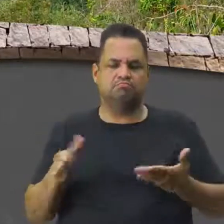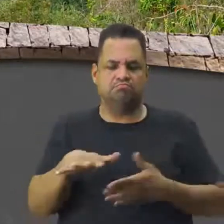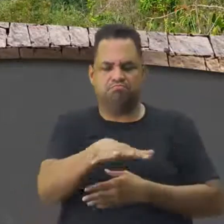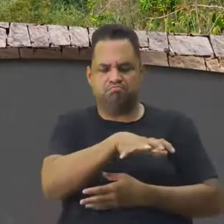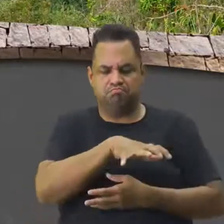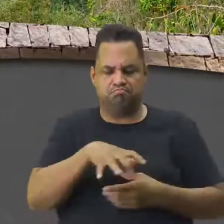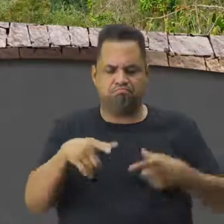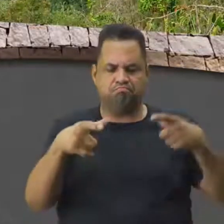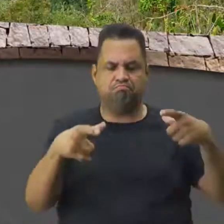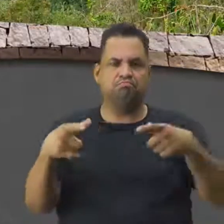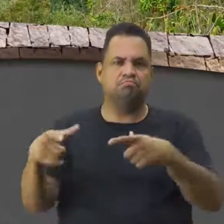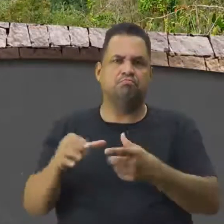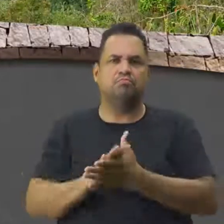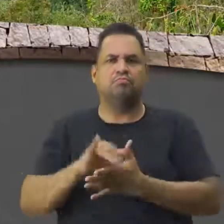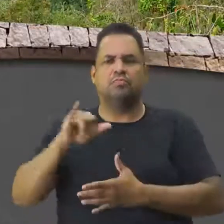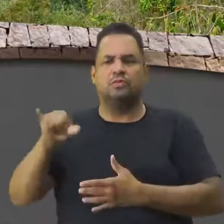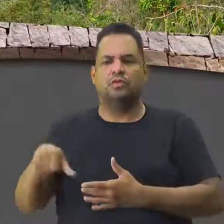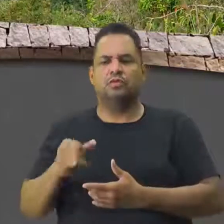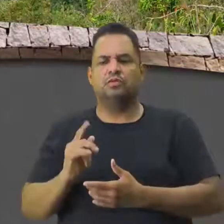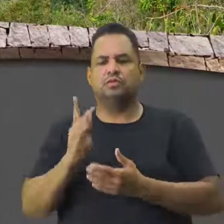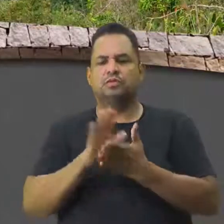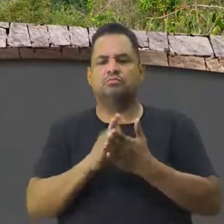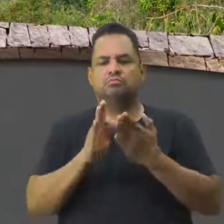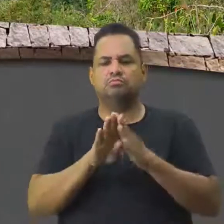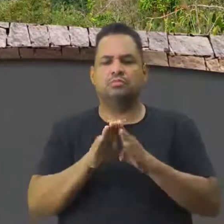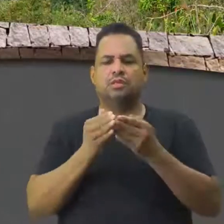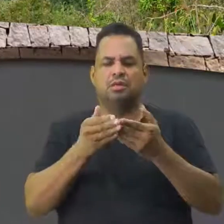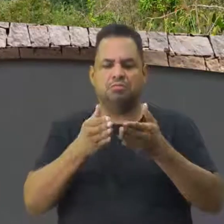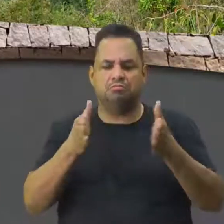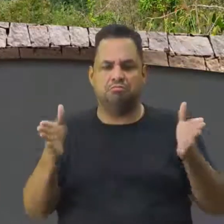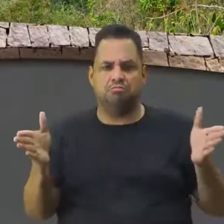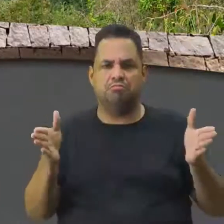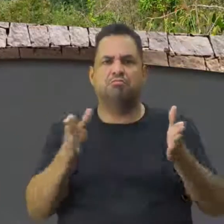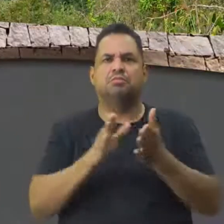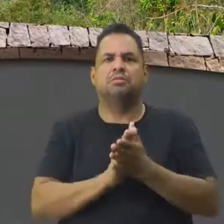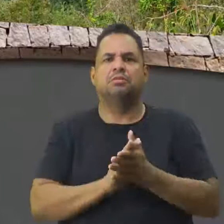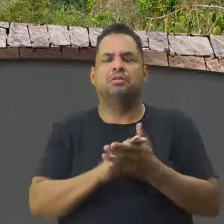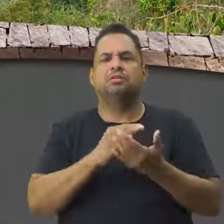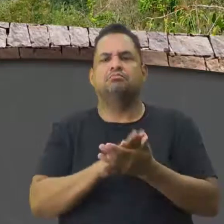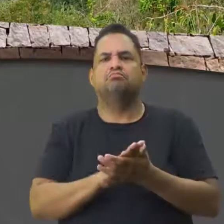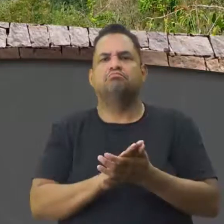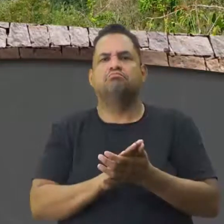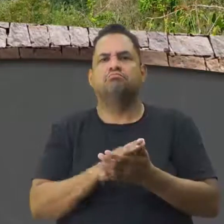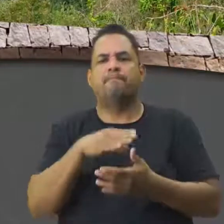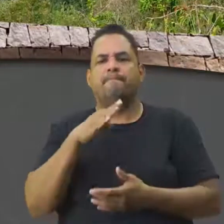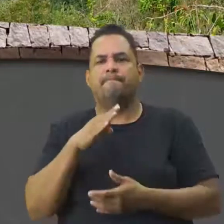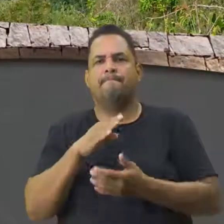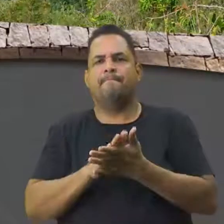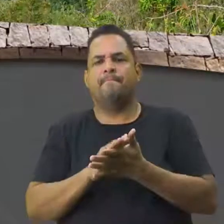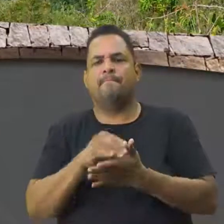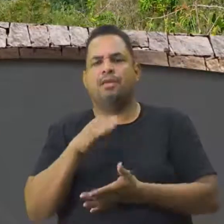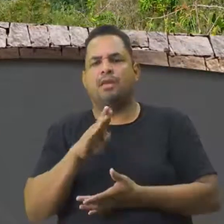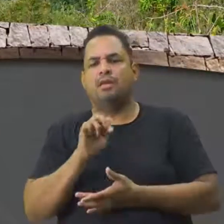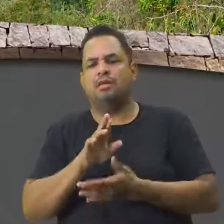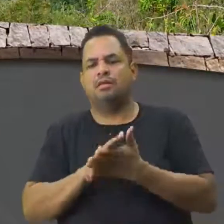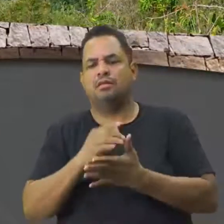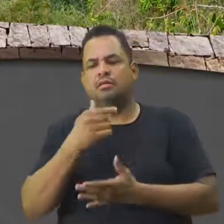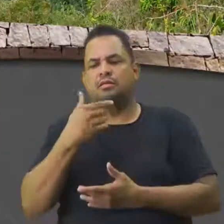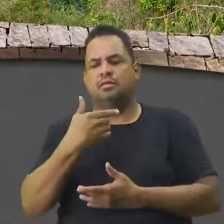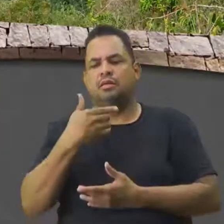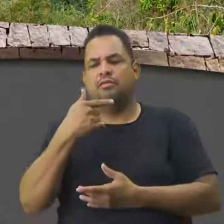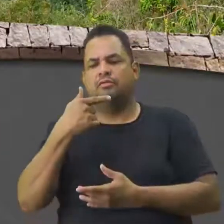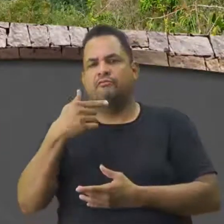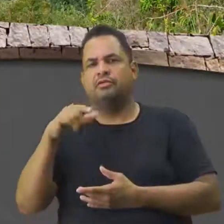E aí, JK abriu a rodovia 029, que hoje é BR-364, e chegaram aqui milhares de